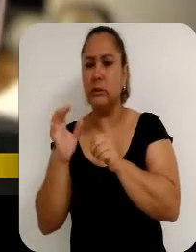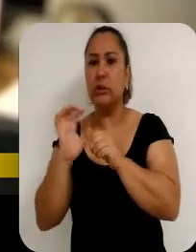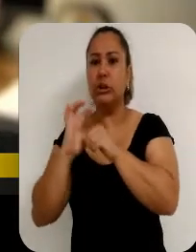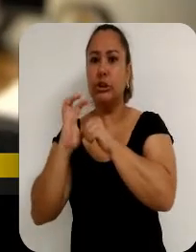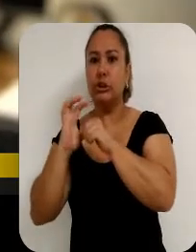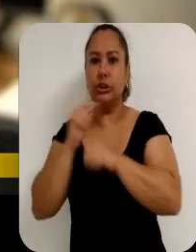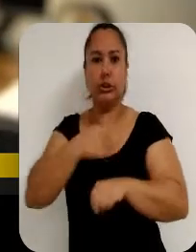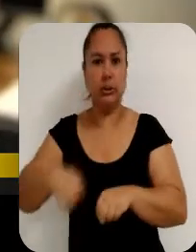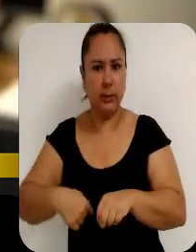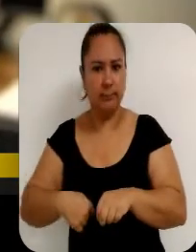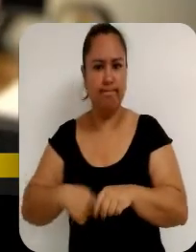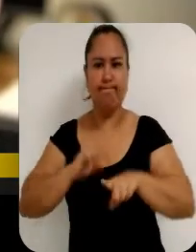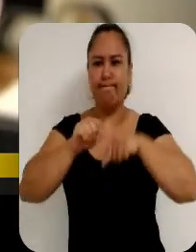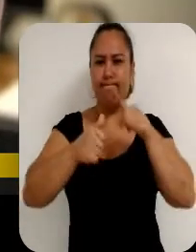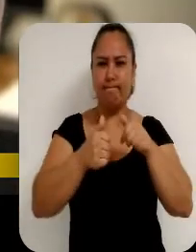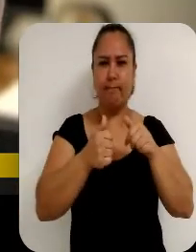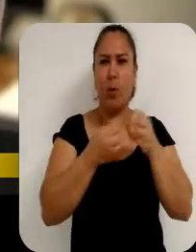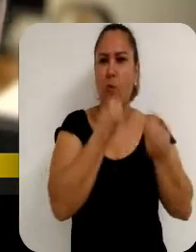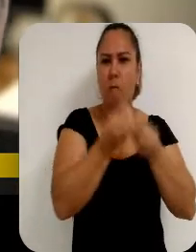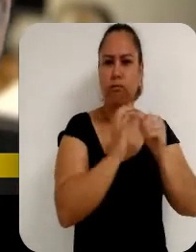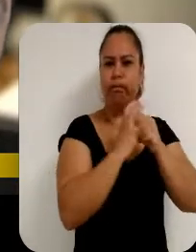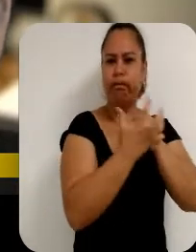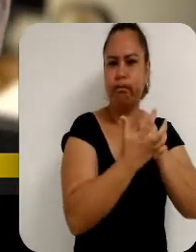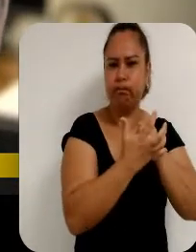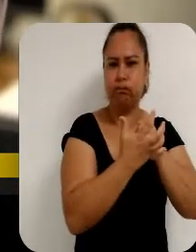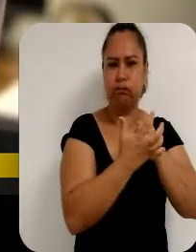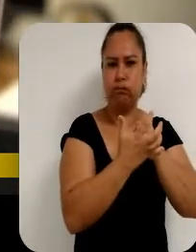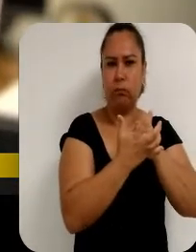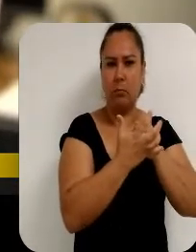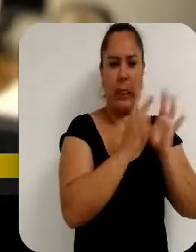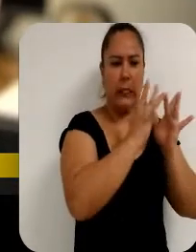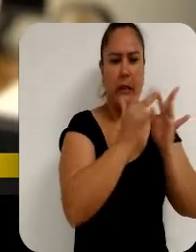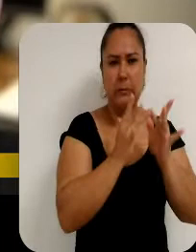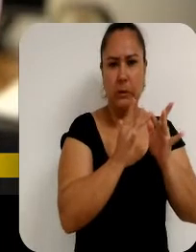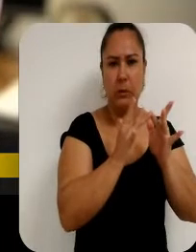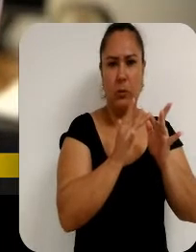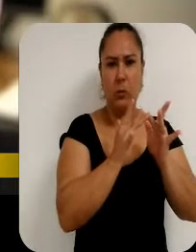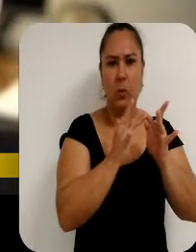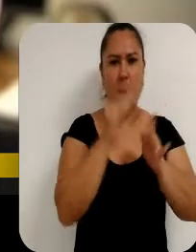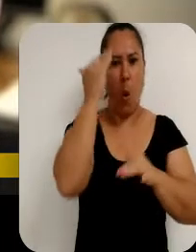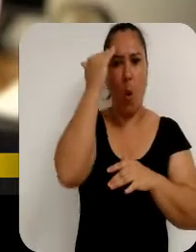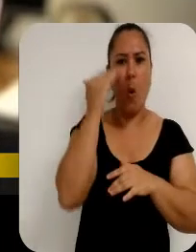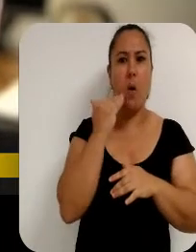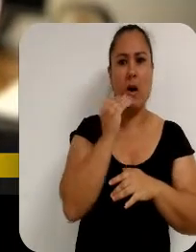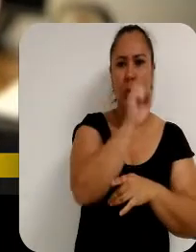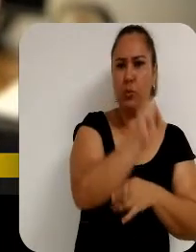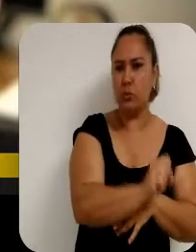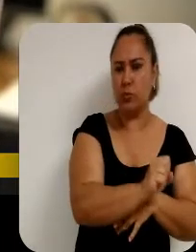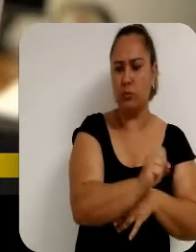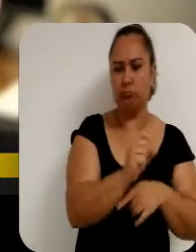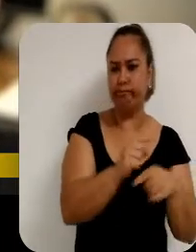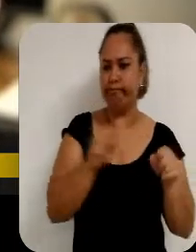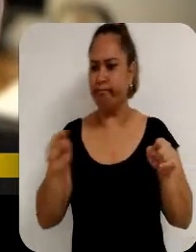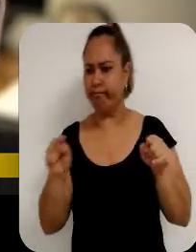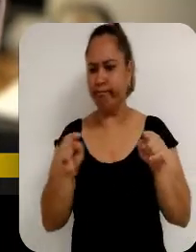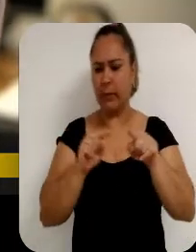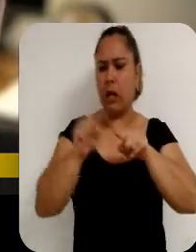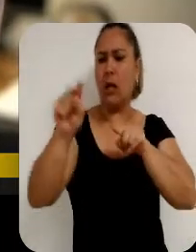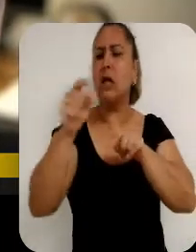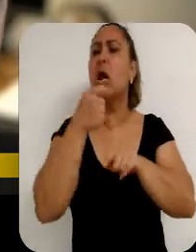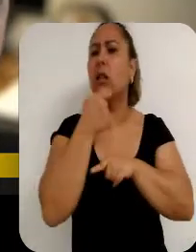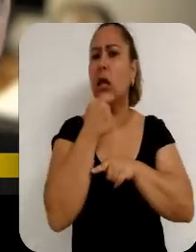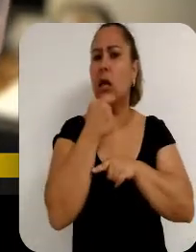Covid-19 na Coreia do Sul, puxou os dados ingleses de número de